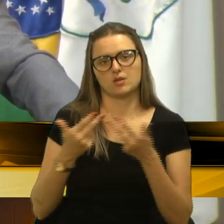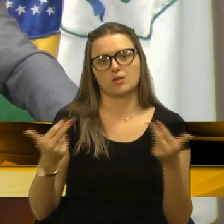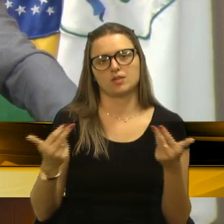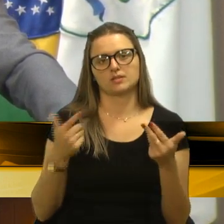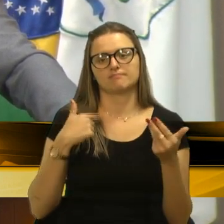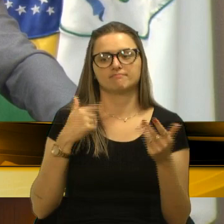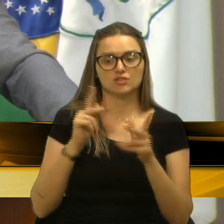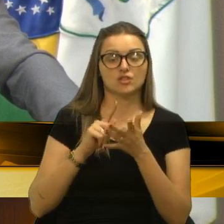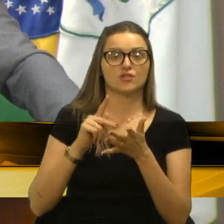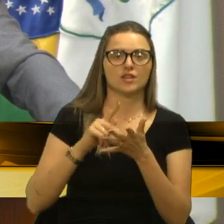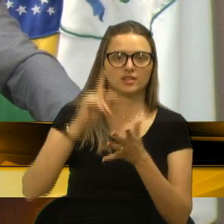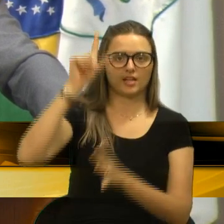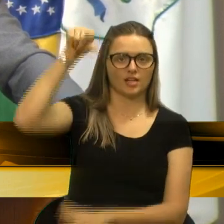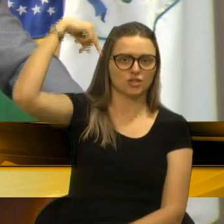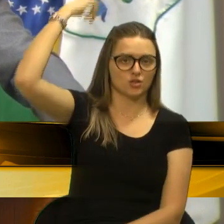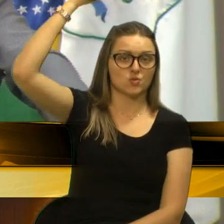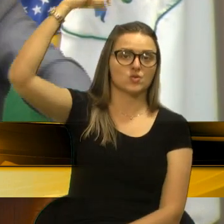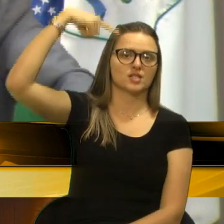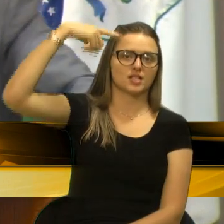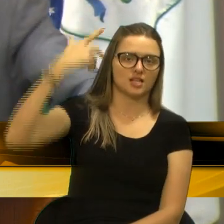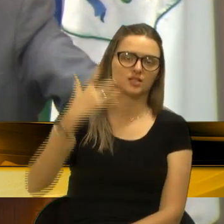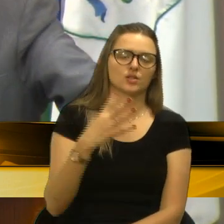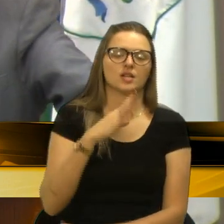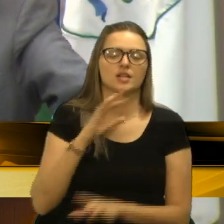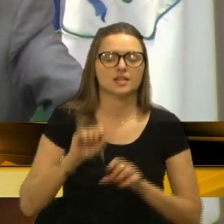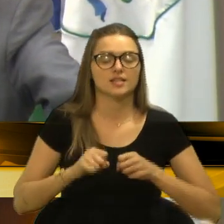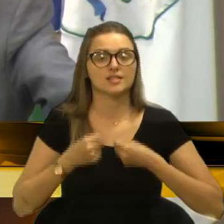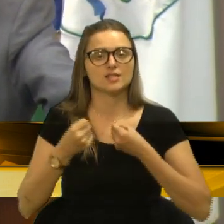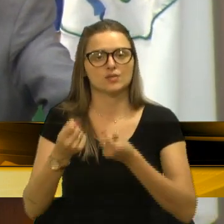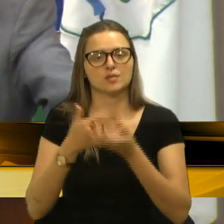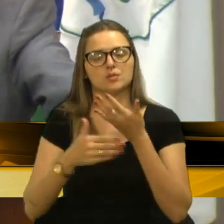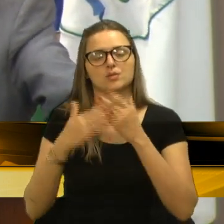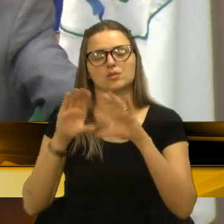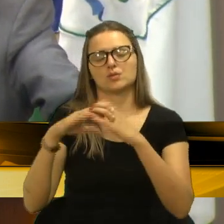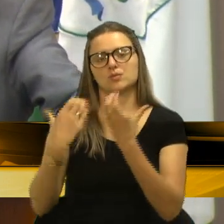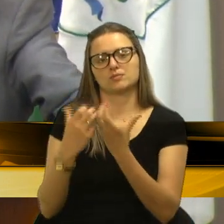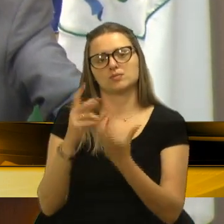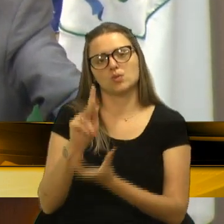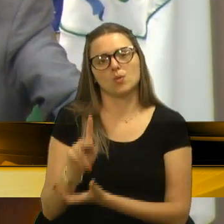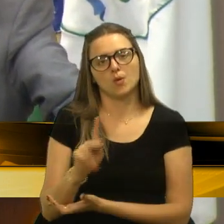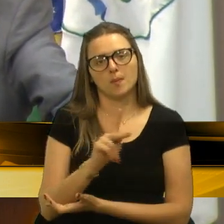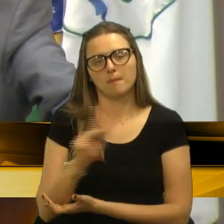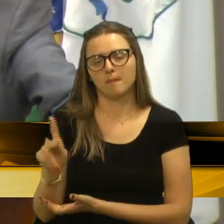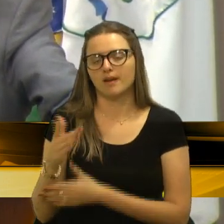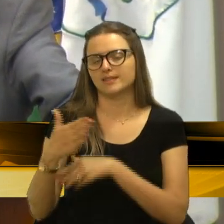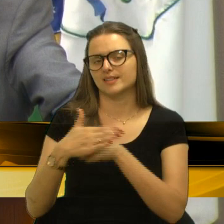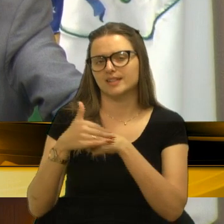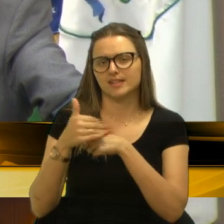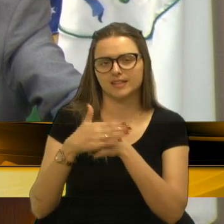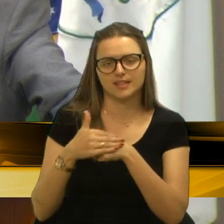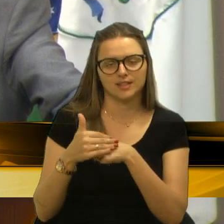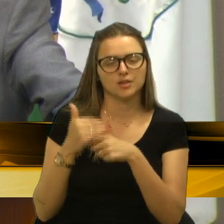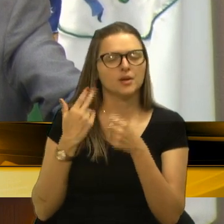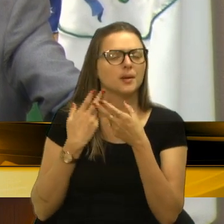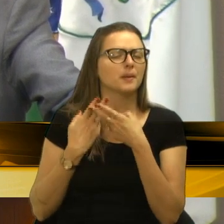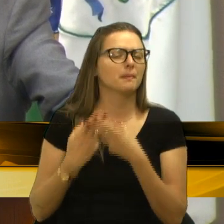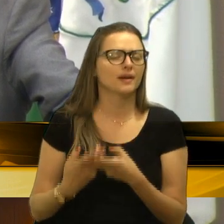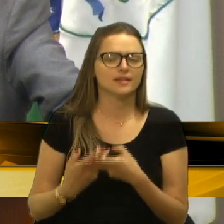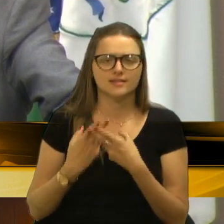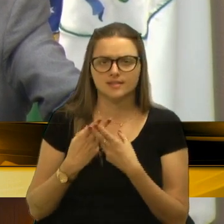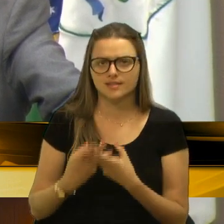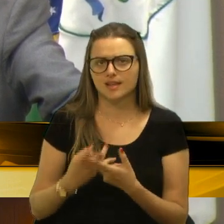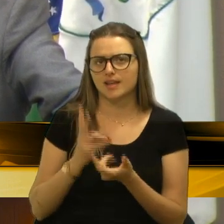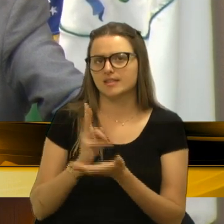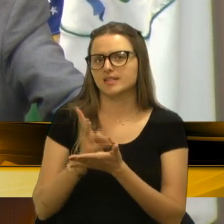santo, dedicado à comunidade. Um frei extremamente carinhoso, paciencioso,